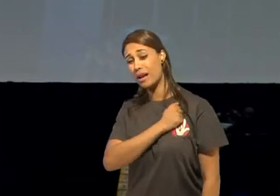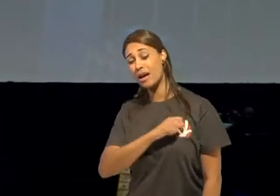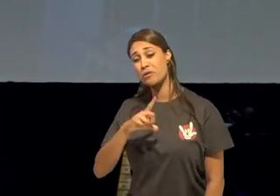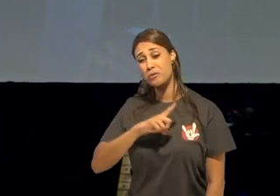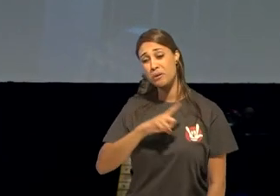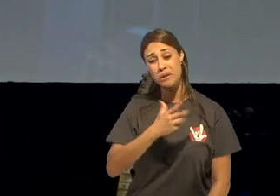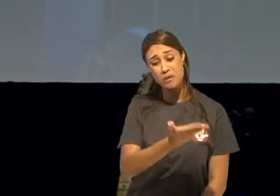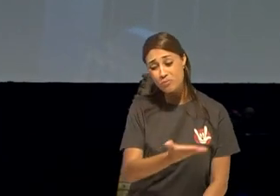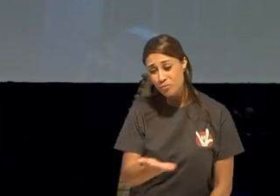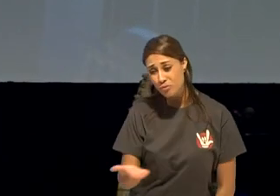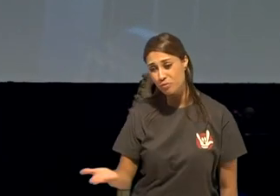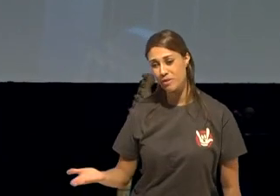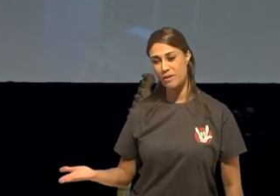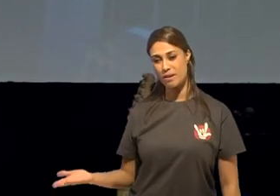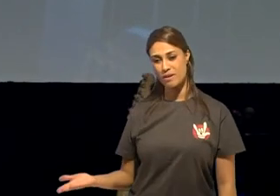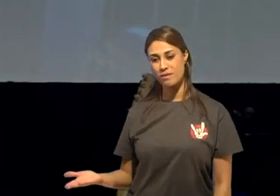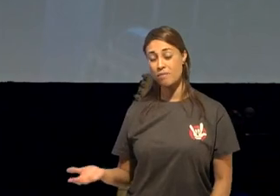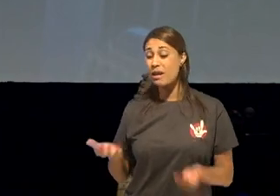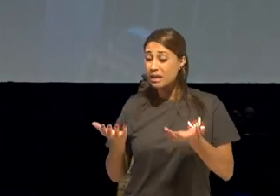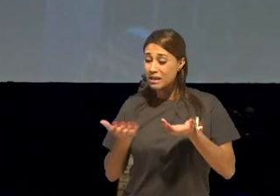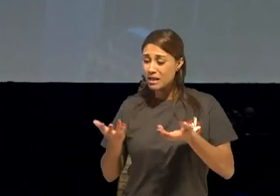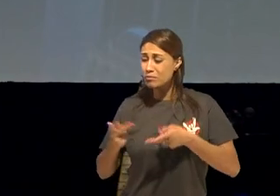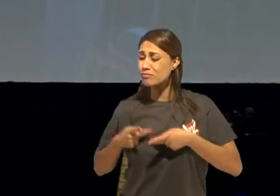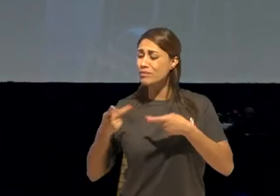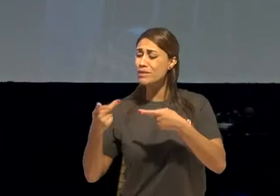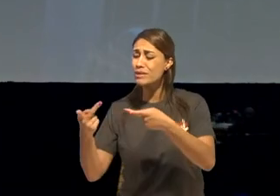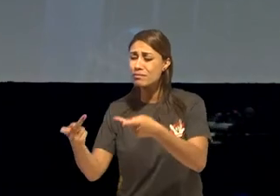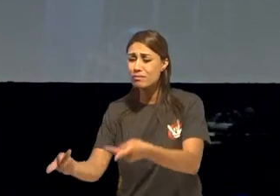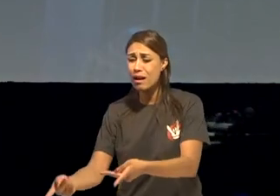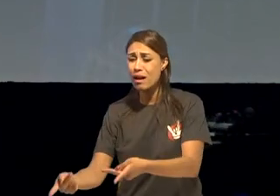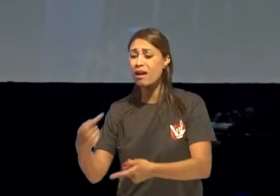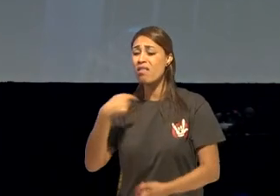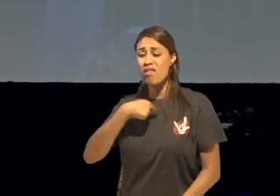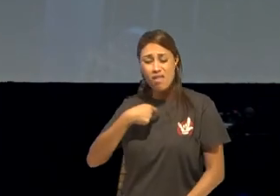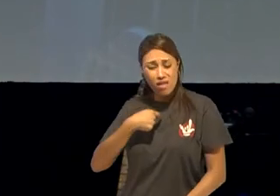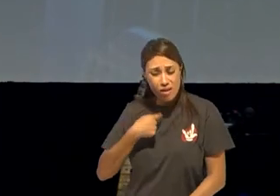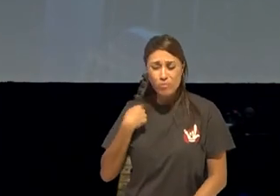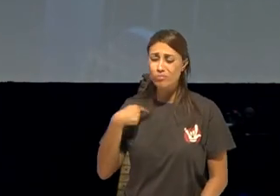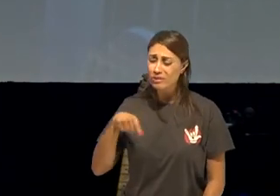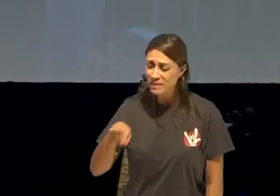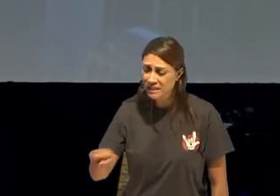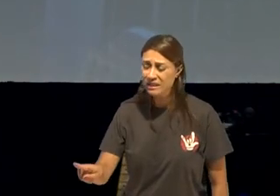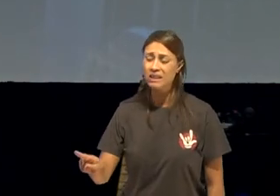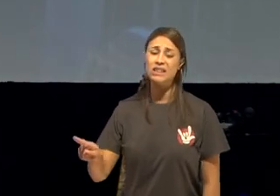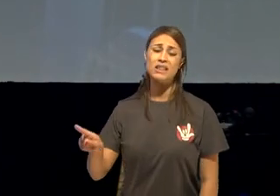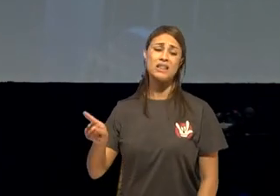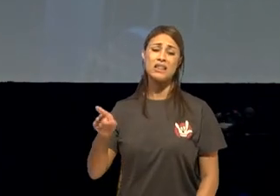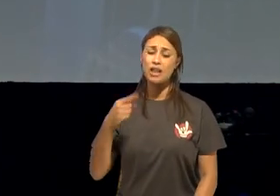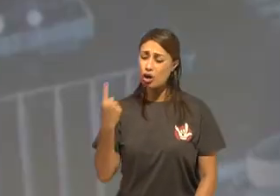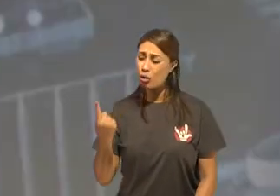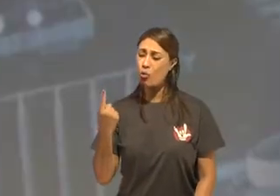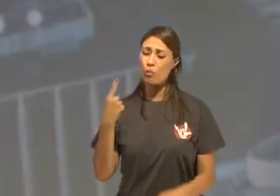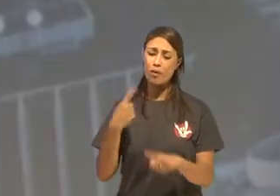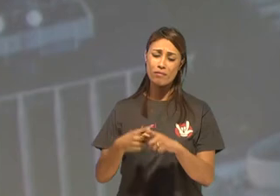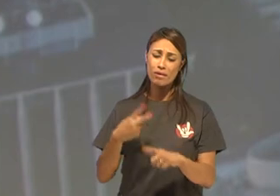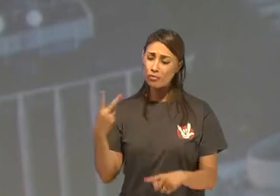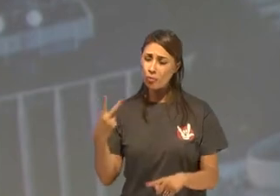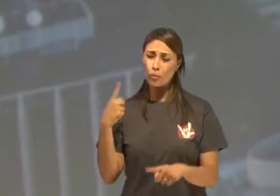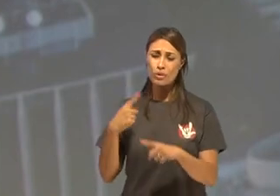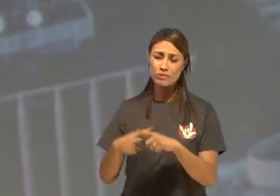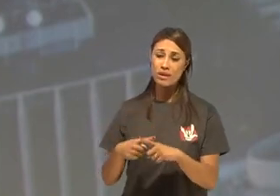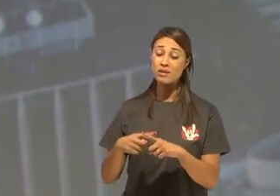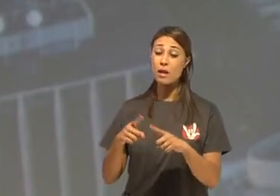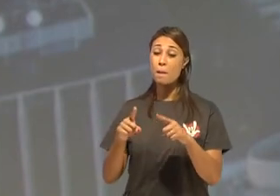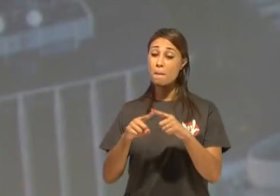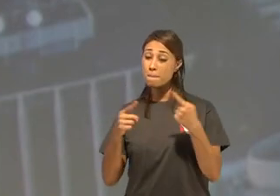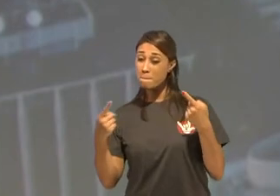de vocês. Quisemos visitá-los, eu mesmo, Paulo, quis, e não apenas uma vez, mas duas. Satanás,